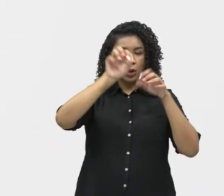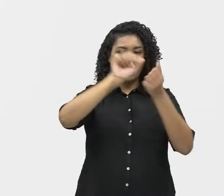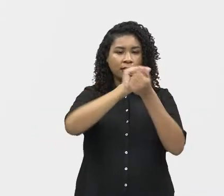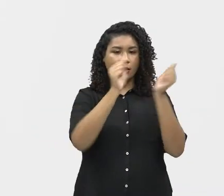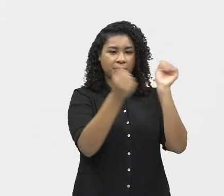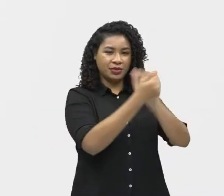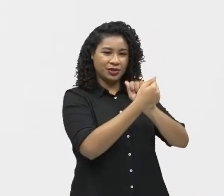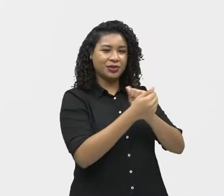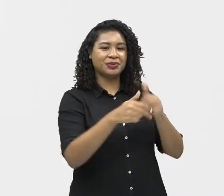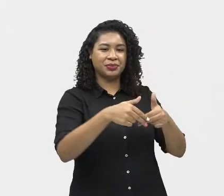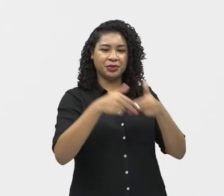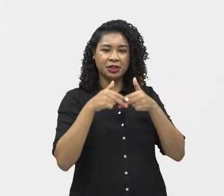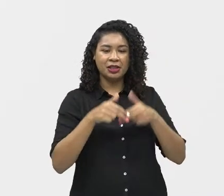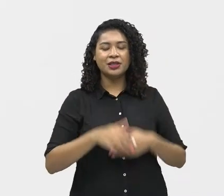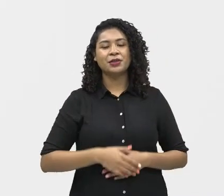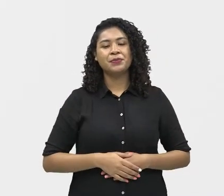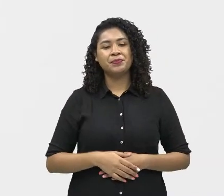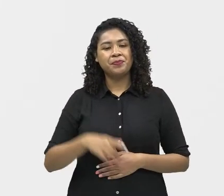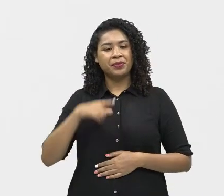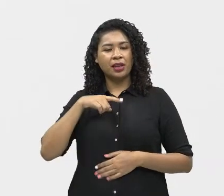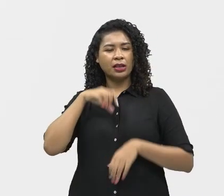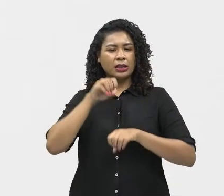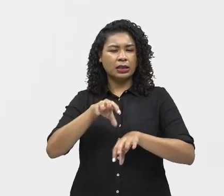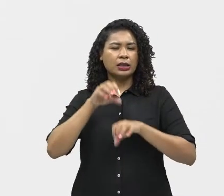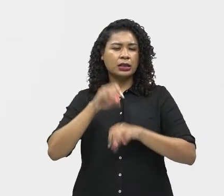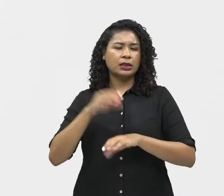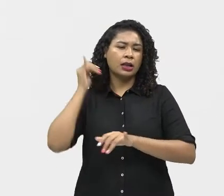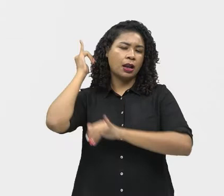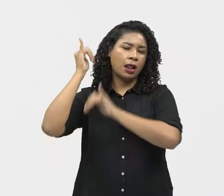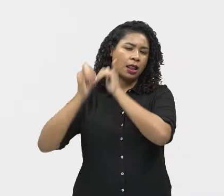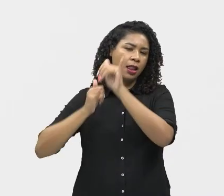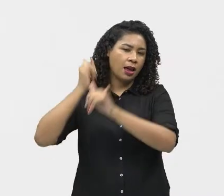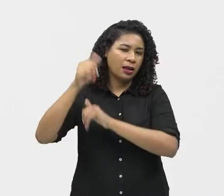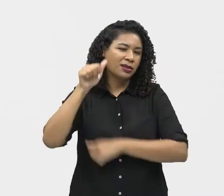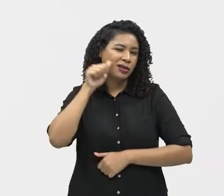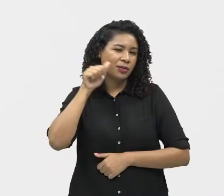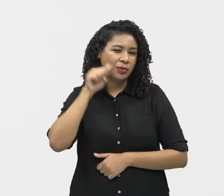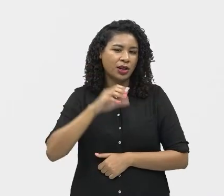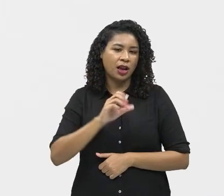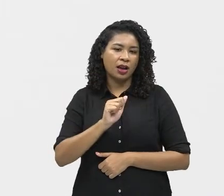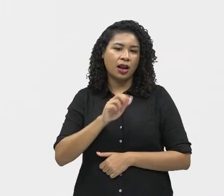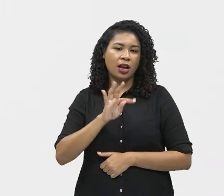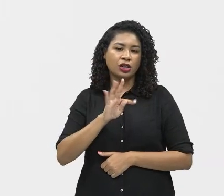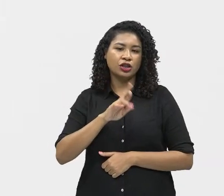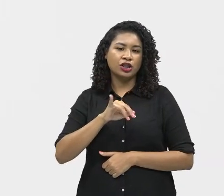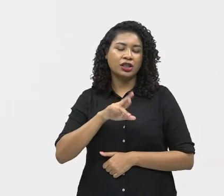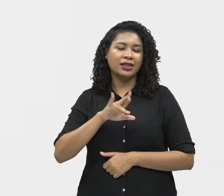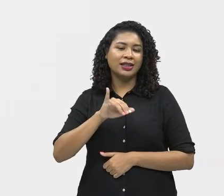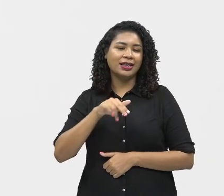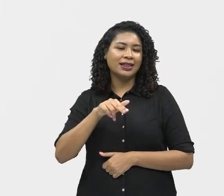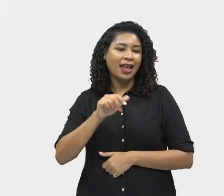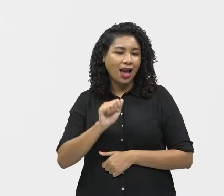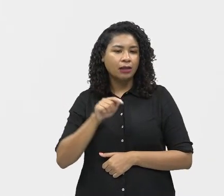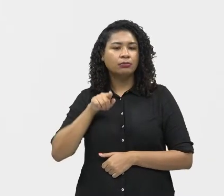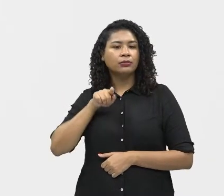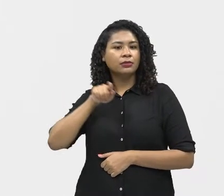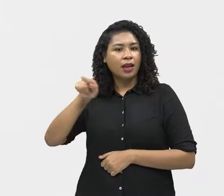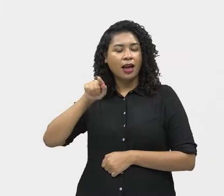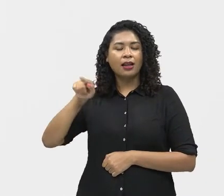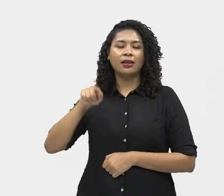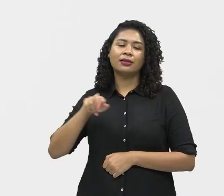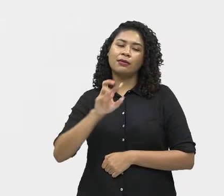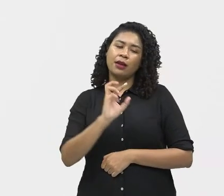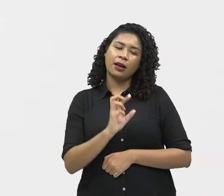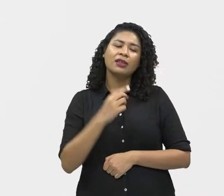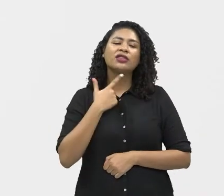Os bois encenam a lenda da Catirina, uma roceira que estava grávida e com o desejo de comer a língua do